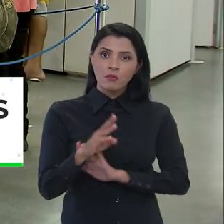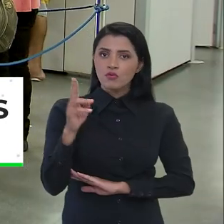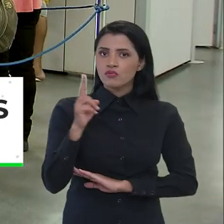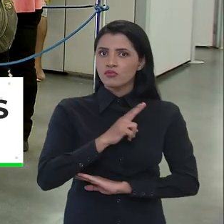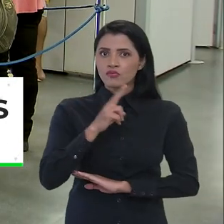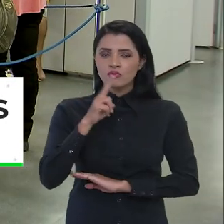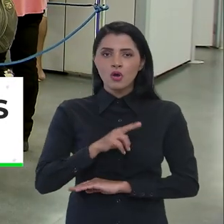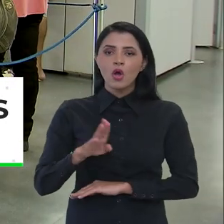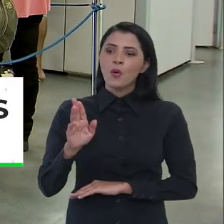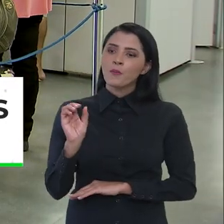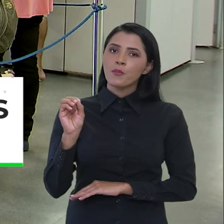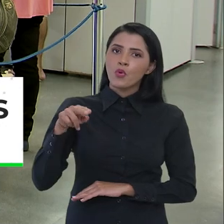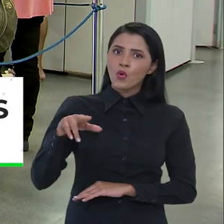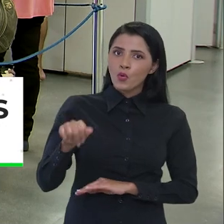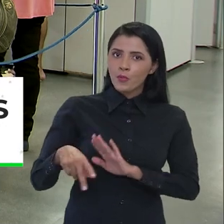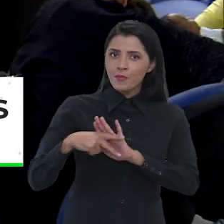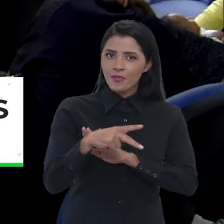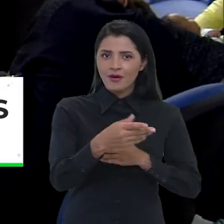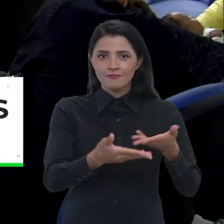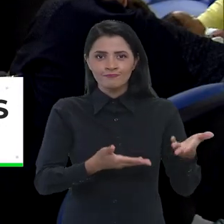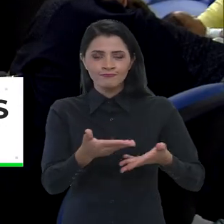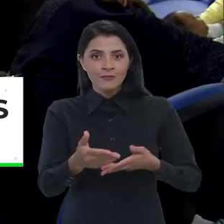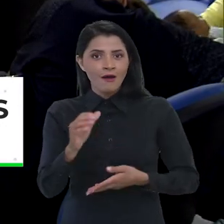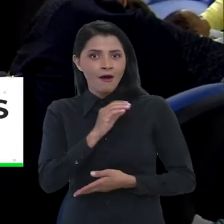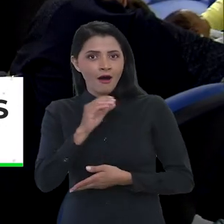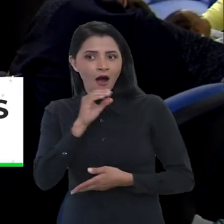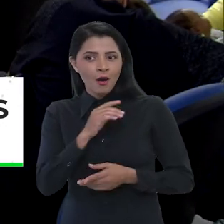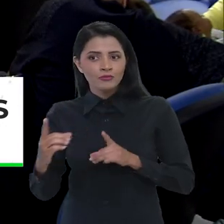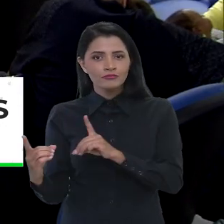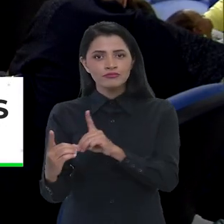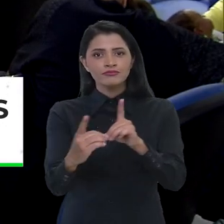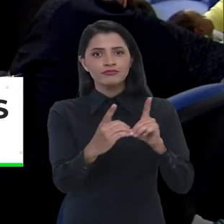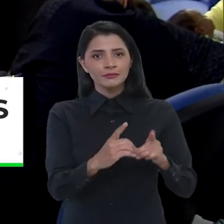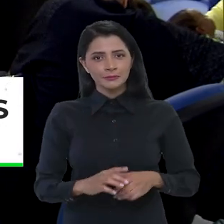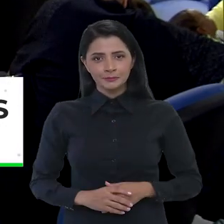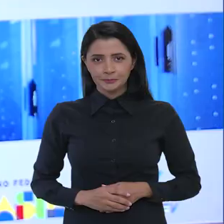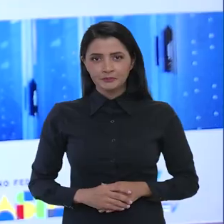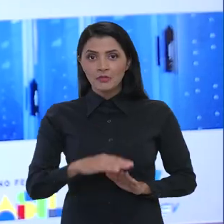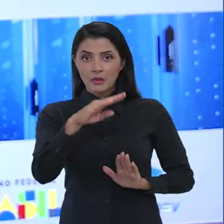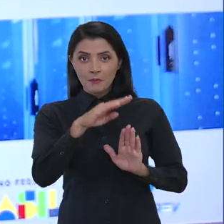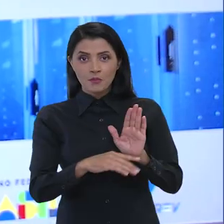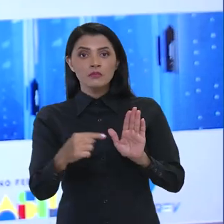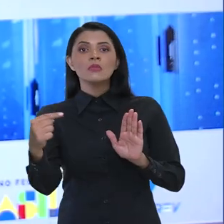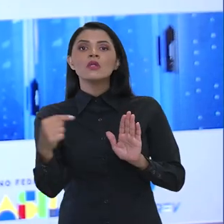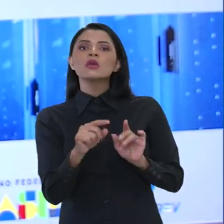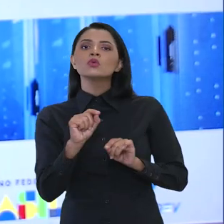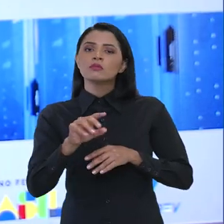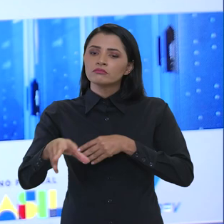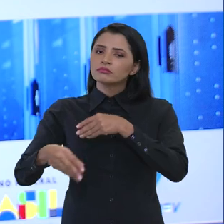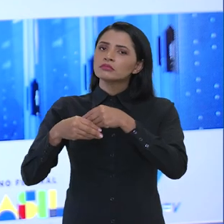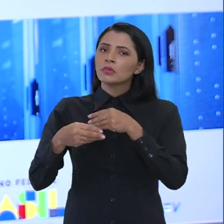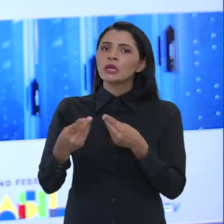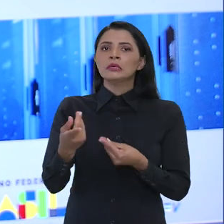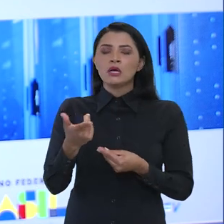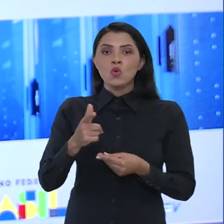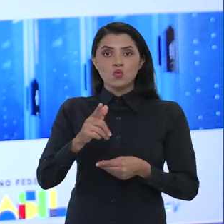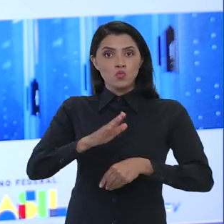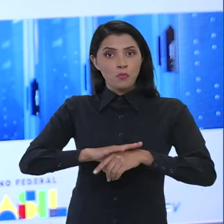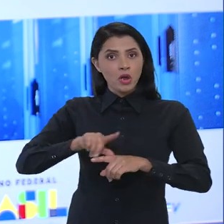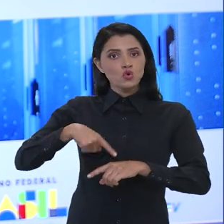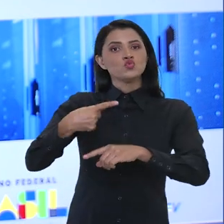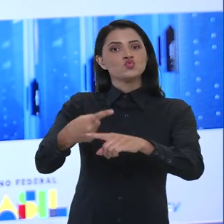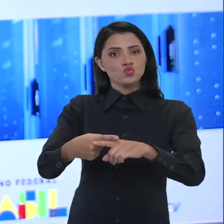criou um programa emergencial de bônus para os servidores agilizarem o atendimento. Esse programa acaba agregando